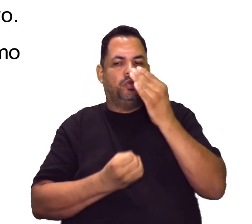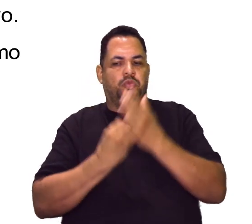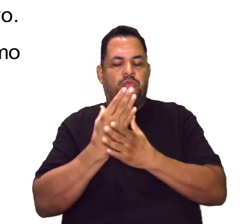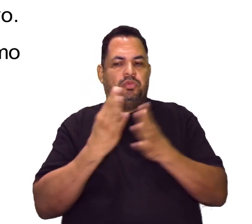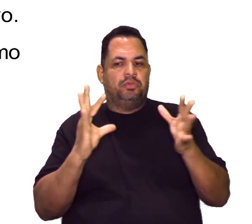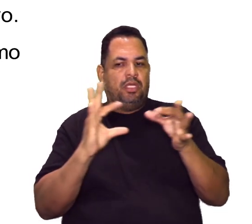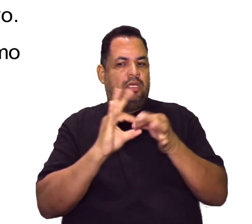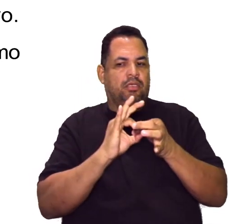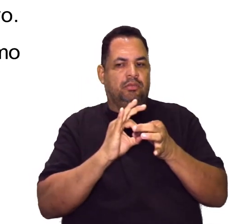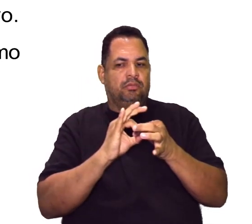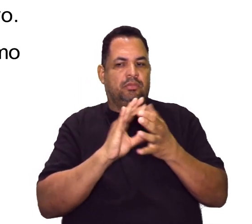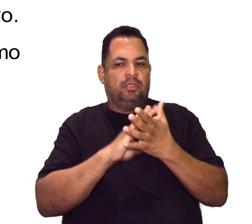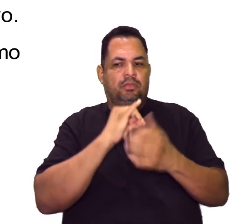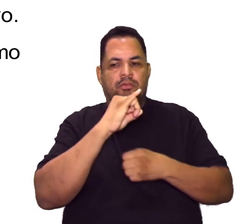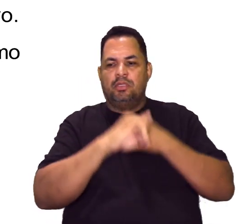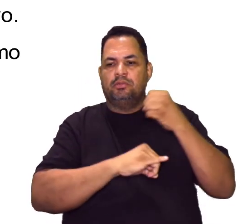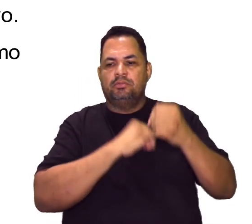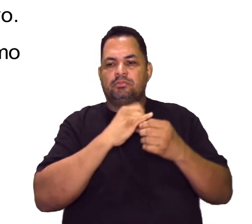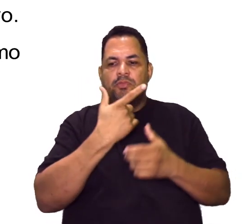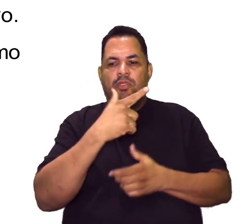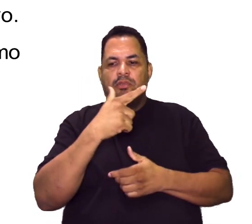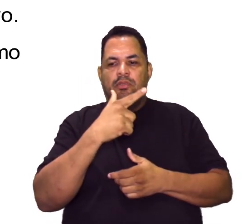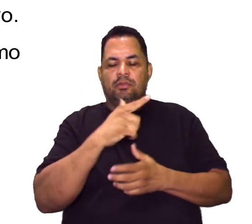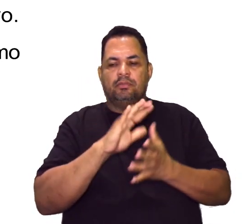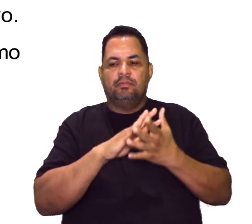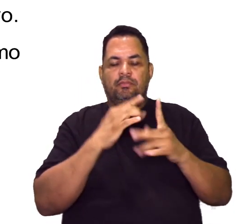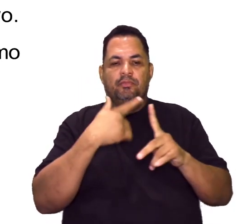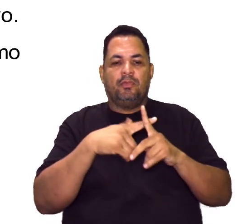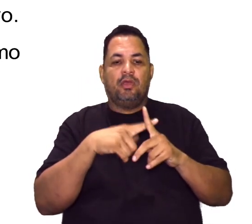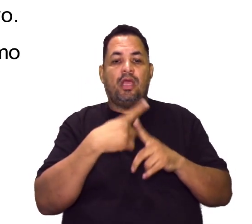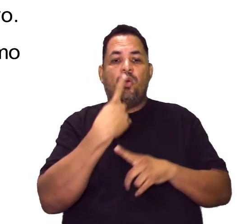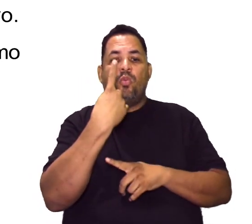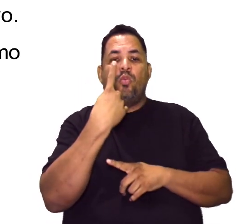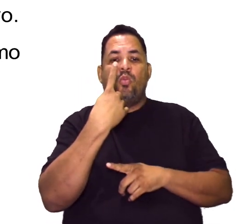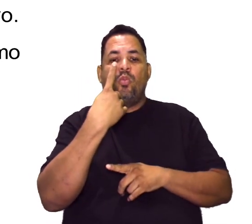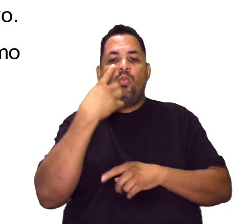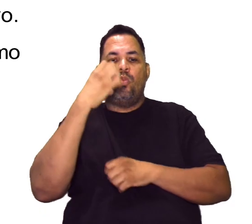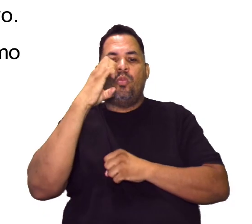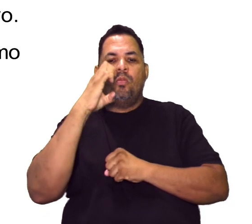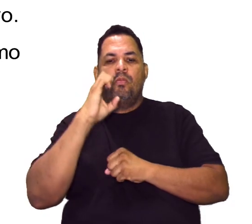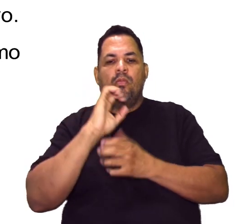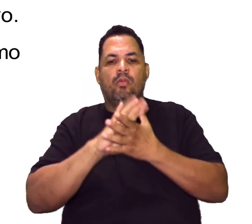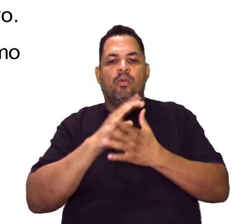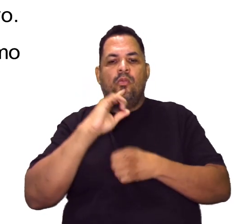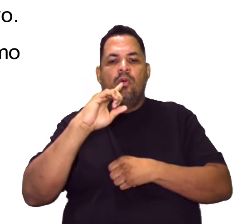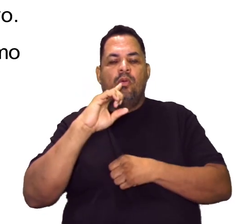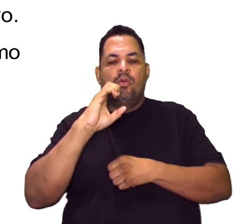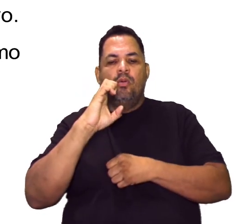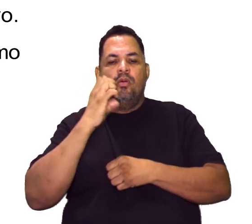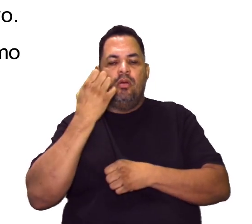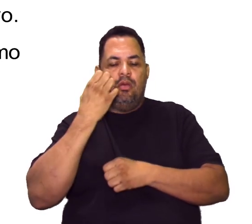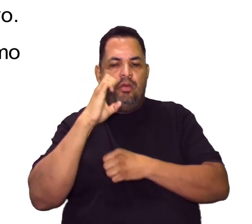ligação iônica. Ele só tem um elétron, ele tende a fazer covalente. Então,